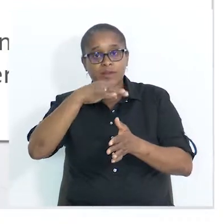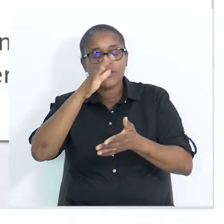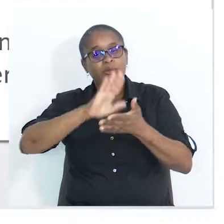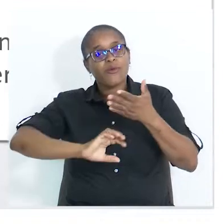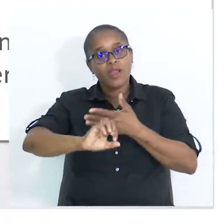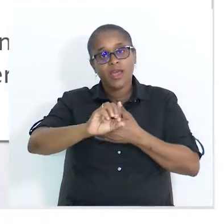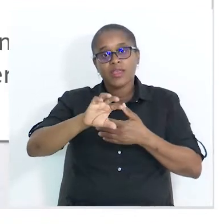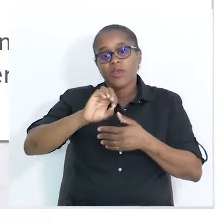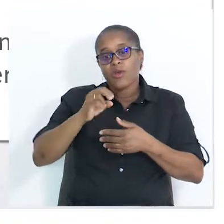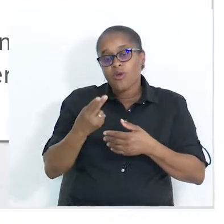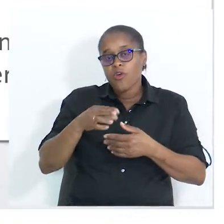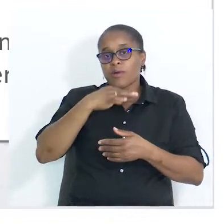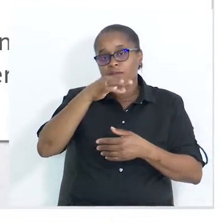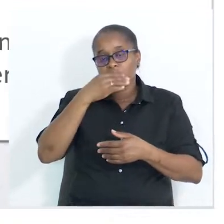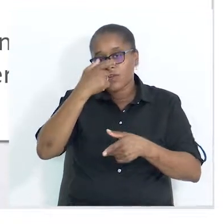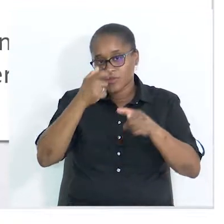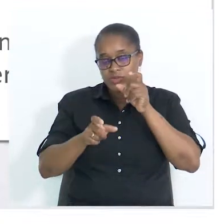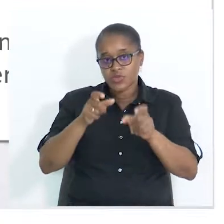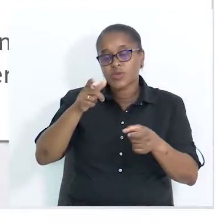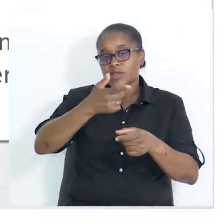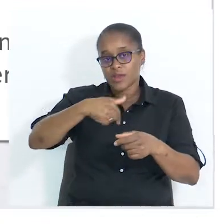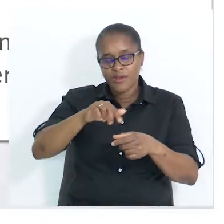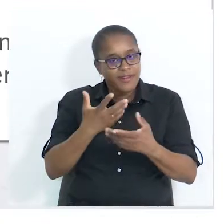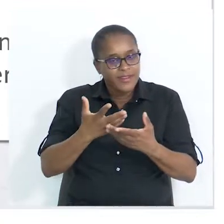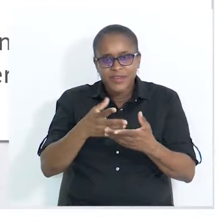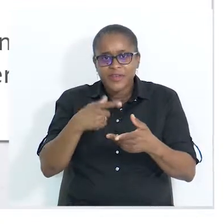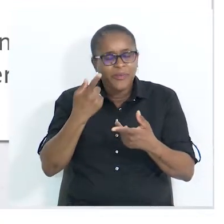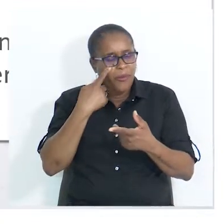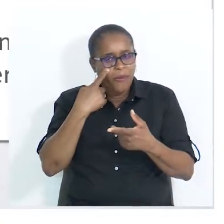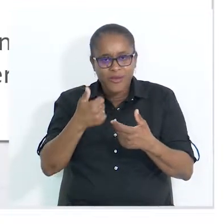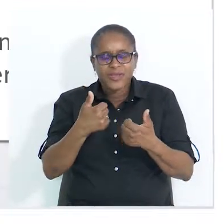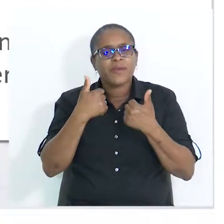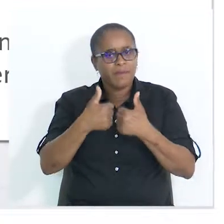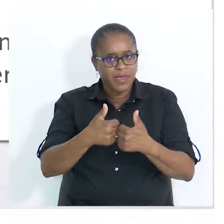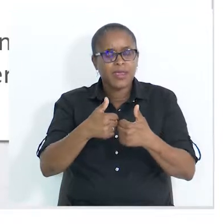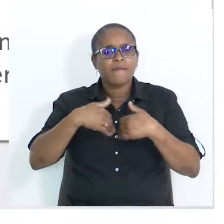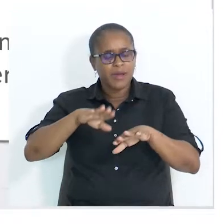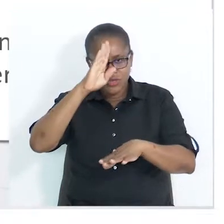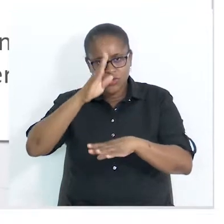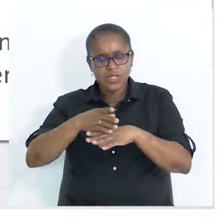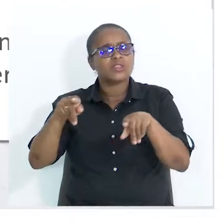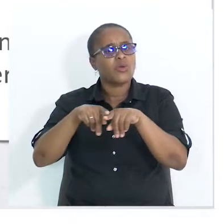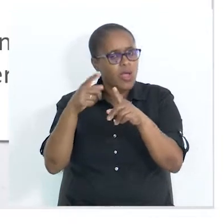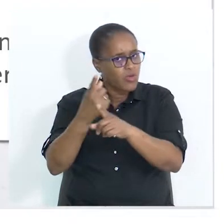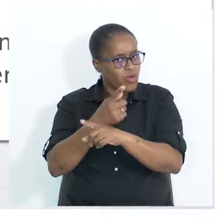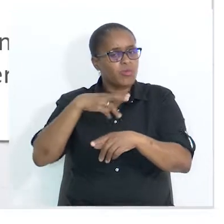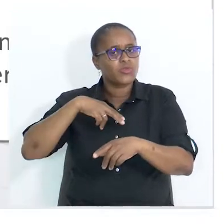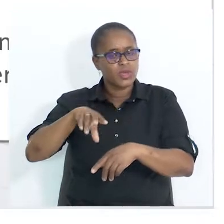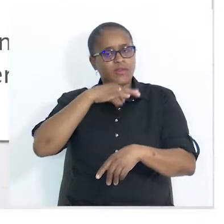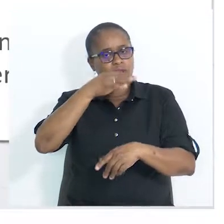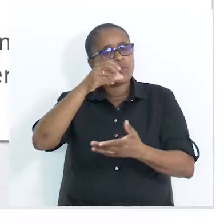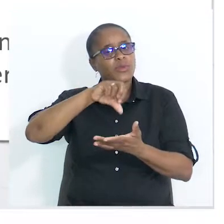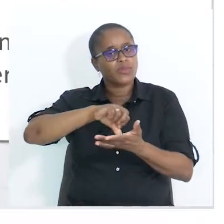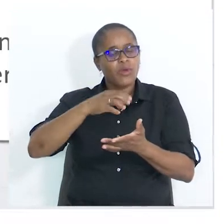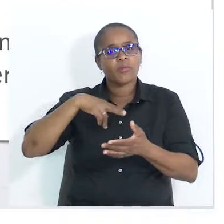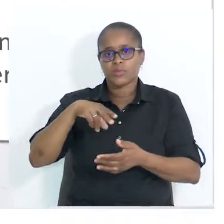com colegas ou então para falarmos com pessoas da nossa intimidade. Mas já não acontece a mesma coisa com o português falado no